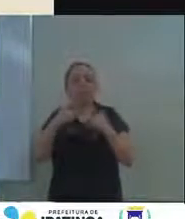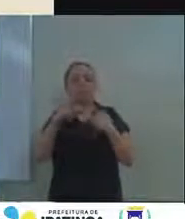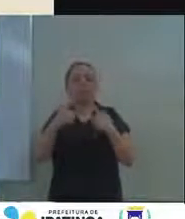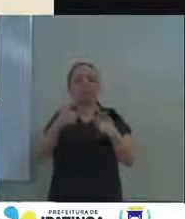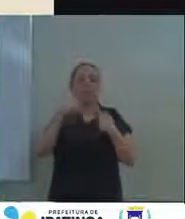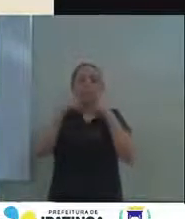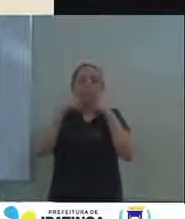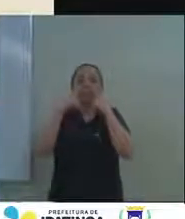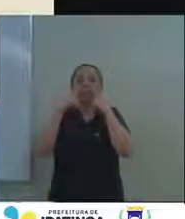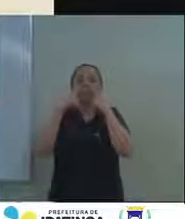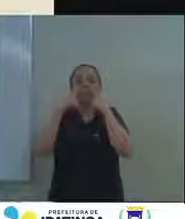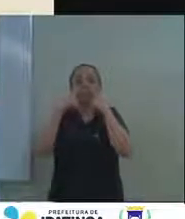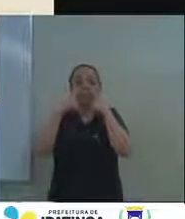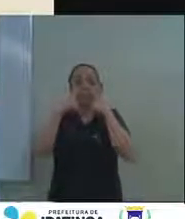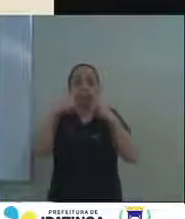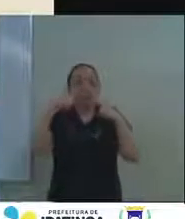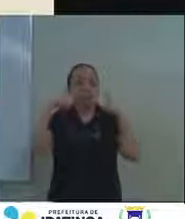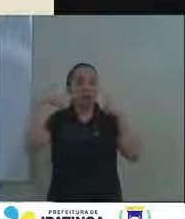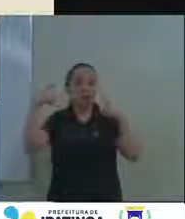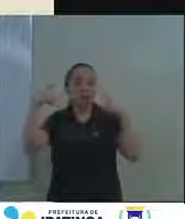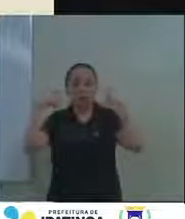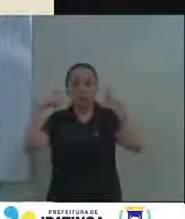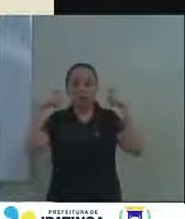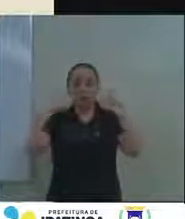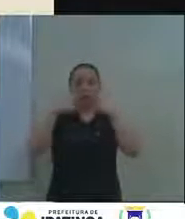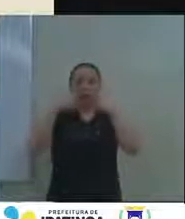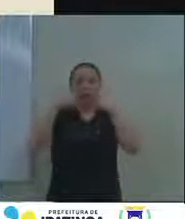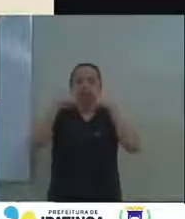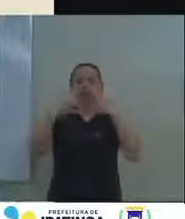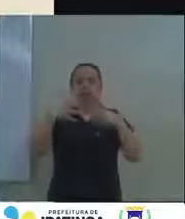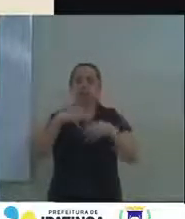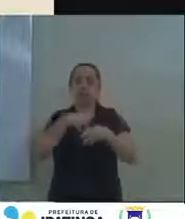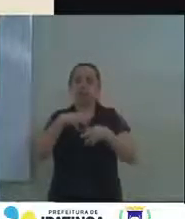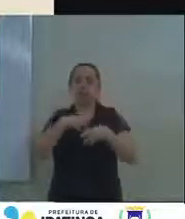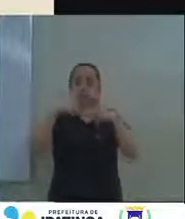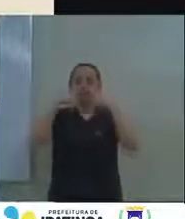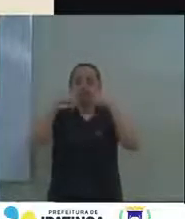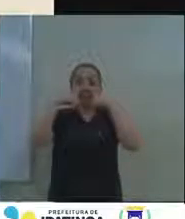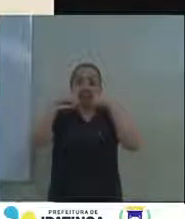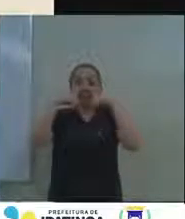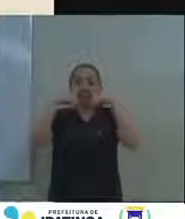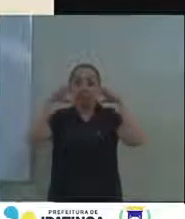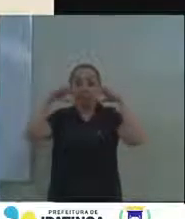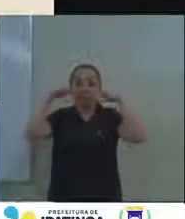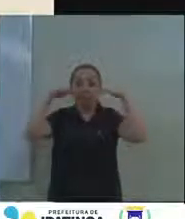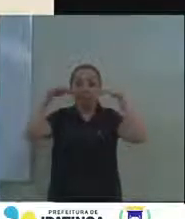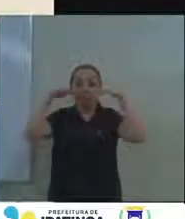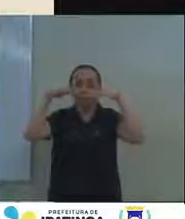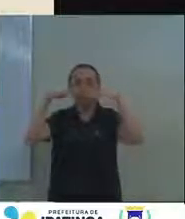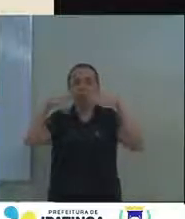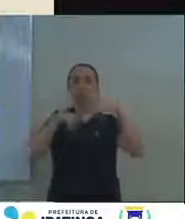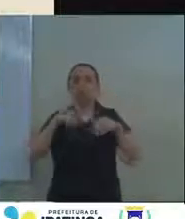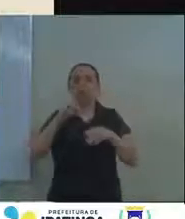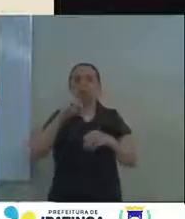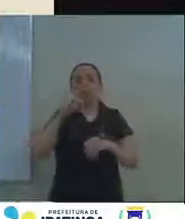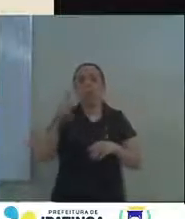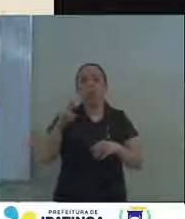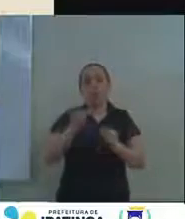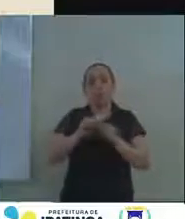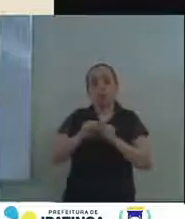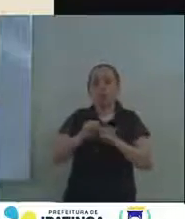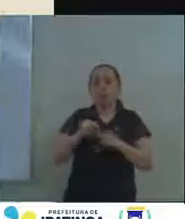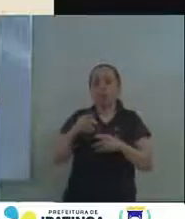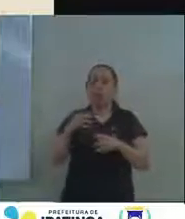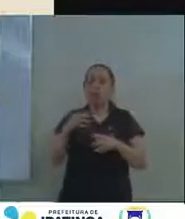Jogando o som bem no nariz, bem nasal, sentindo o nariz vibrando. Ou vocês podem fazer esse som colocando a mão no